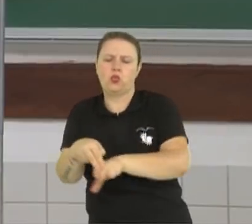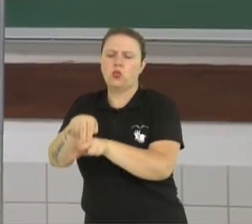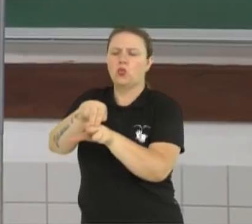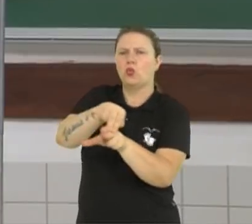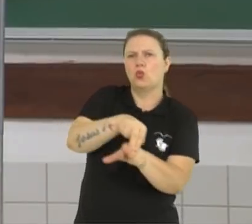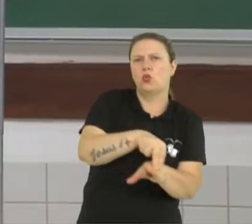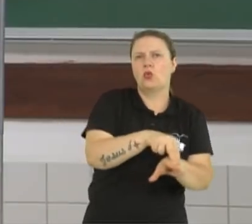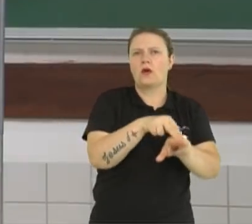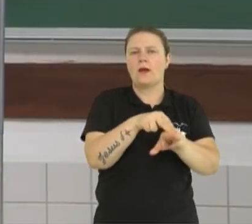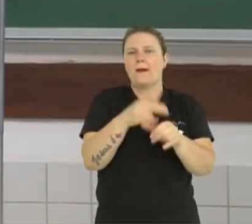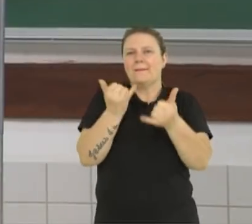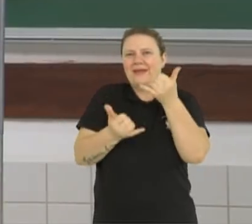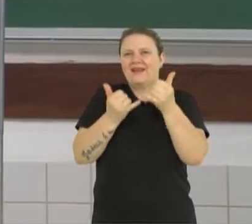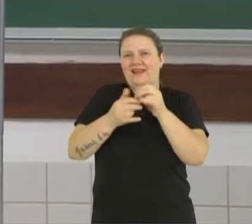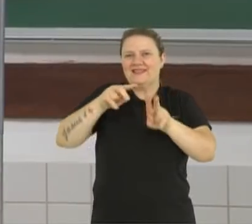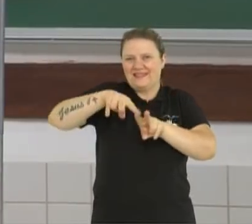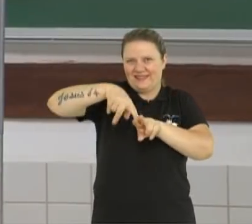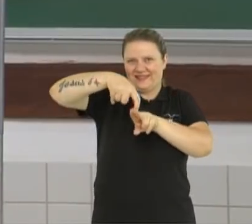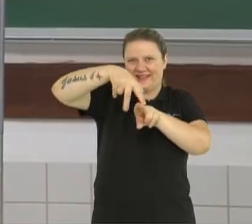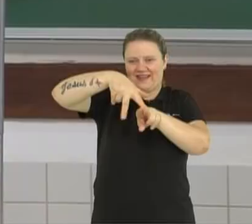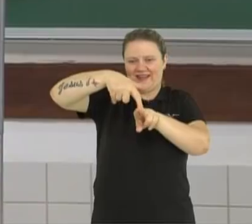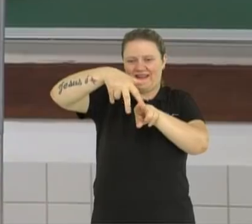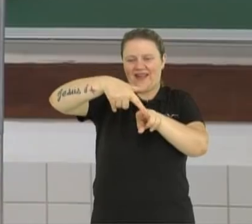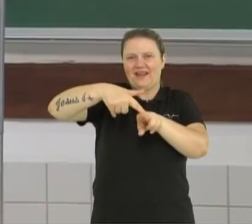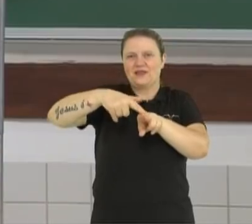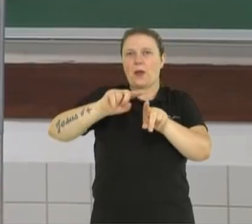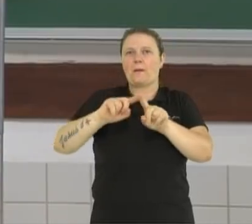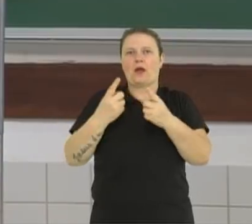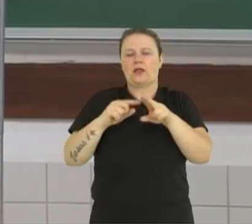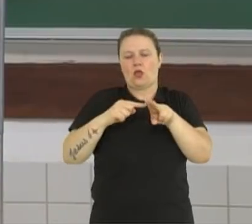skate sem roda que você desce lá na neve.